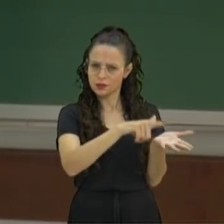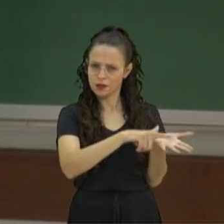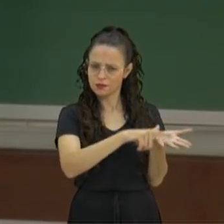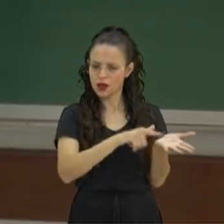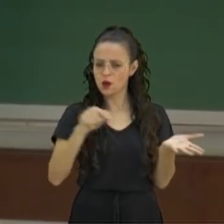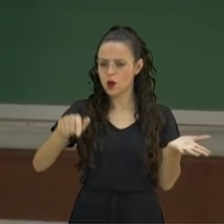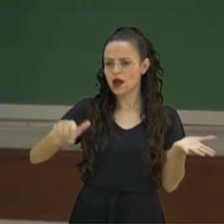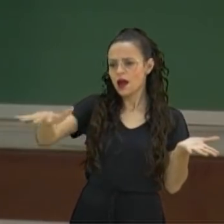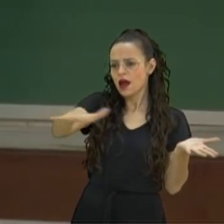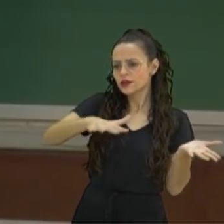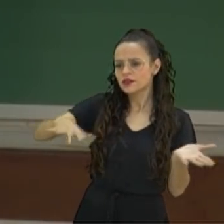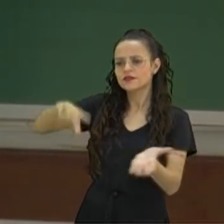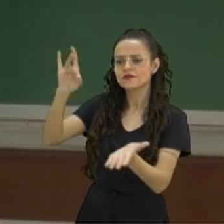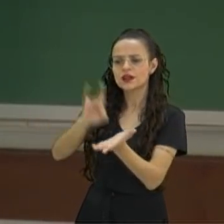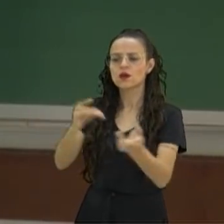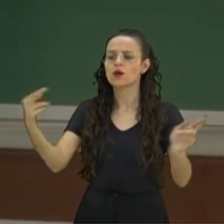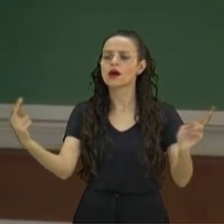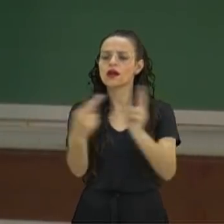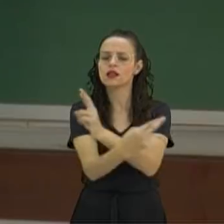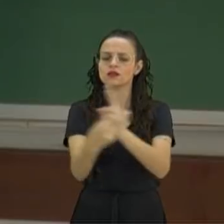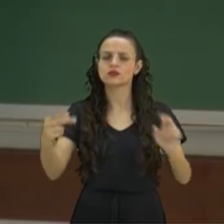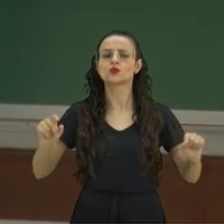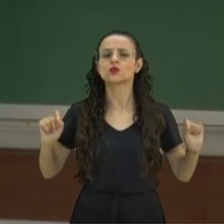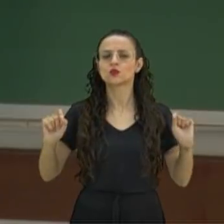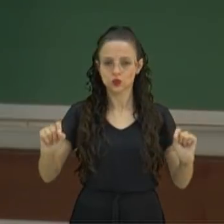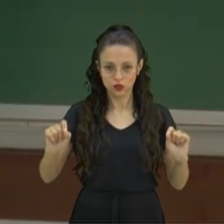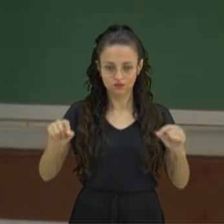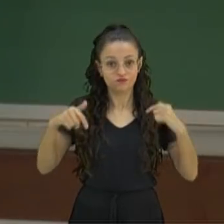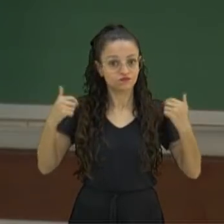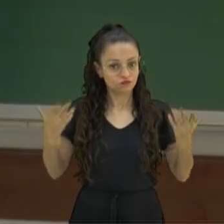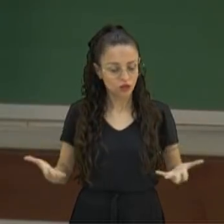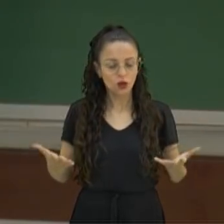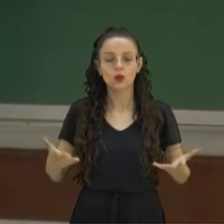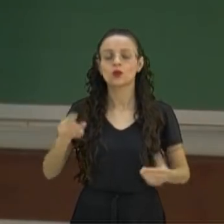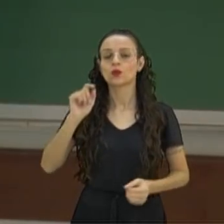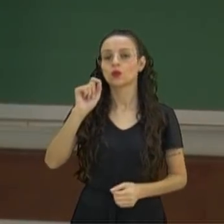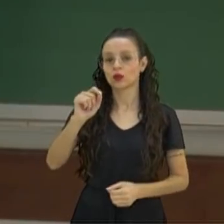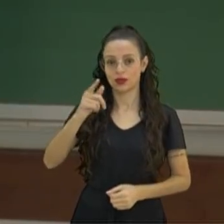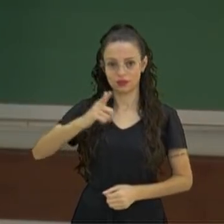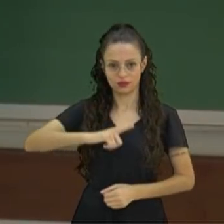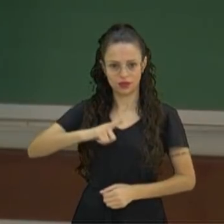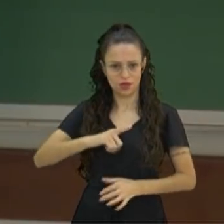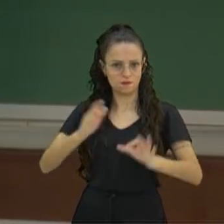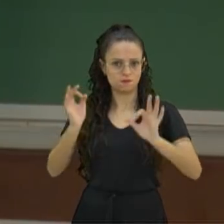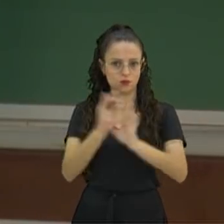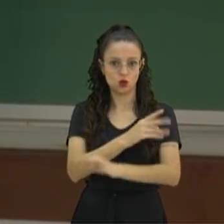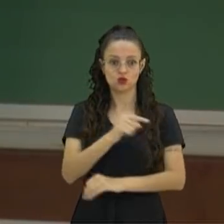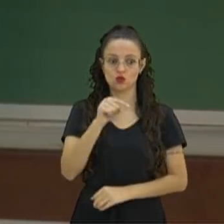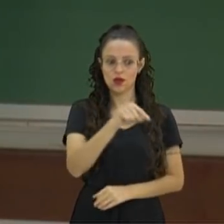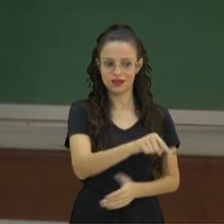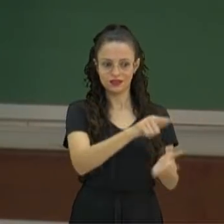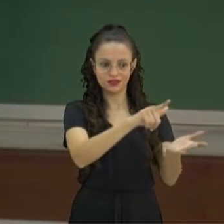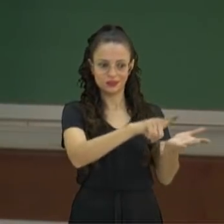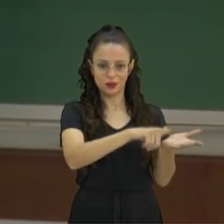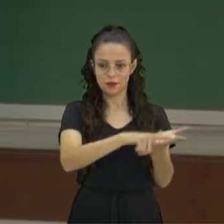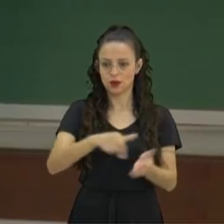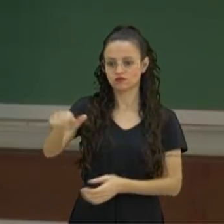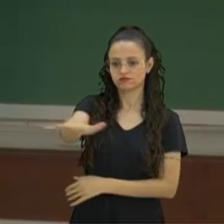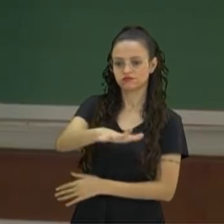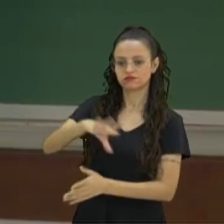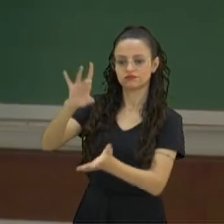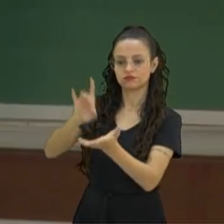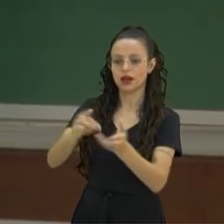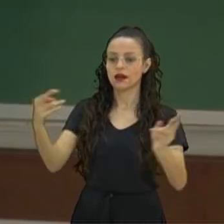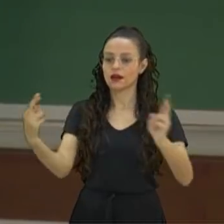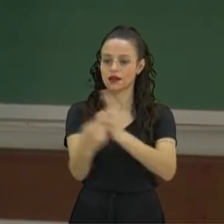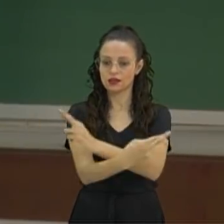papel com a realidade? Então, quando eu estabeleço essa relação ali, eu uso uma